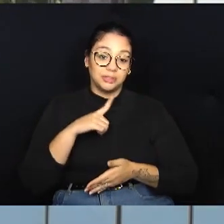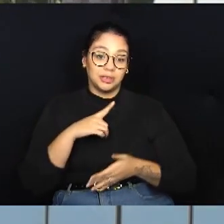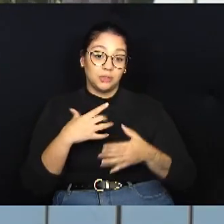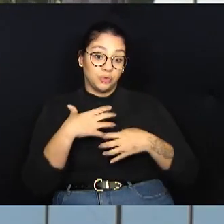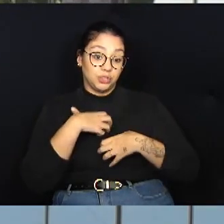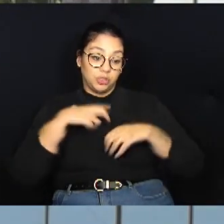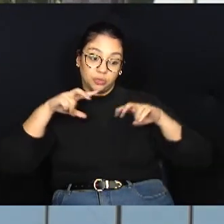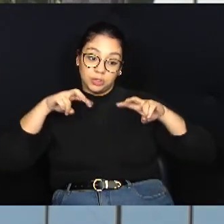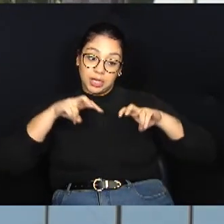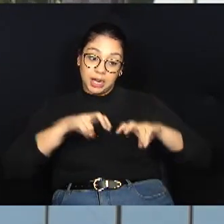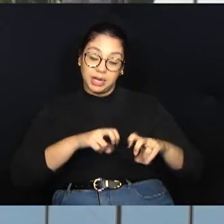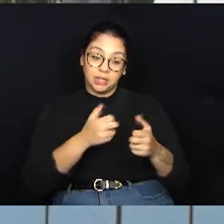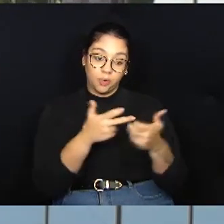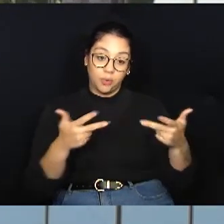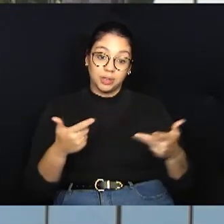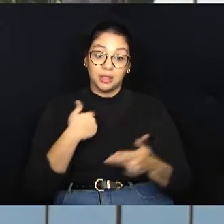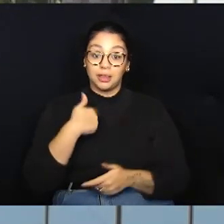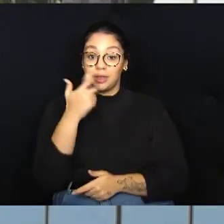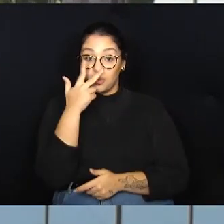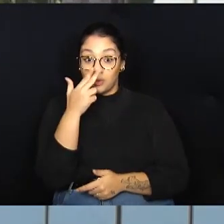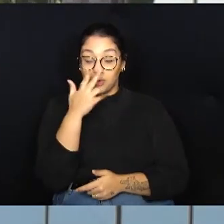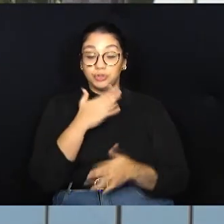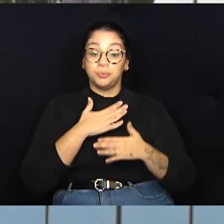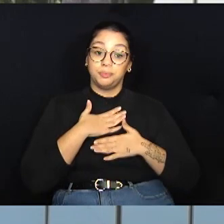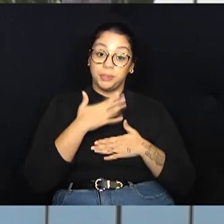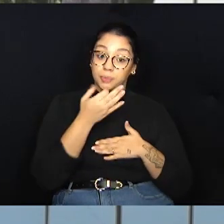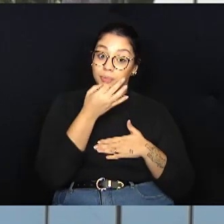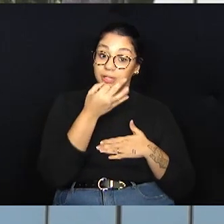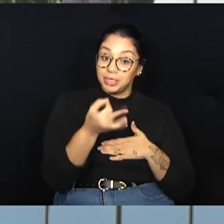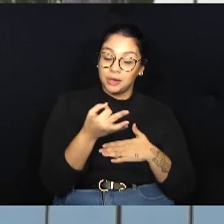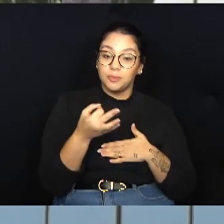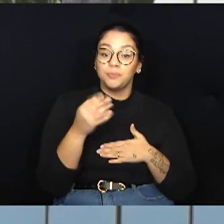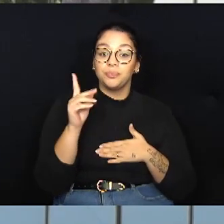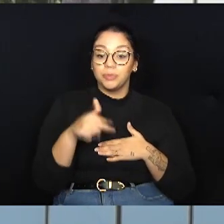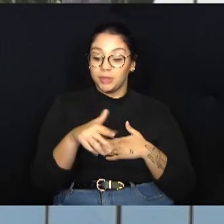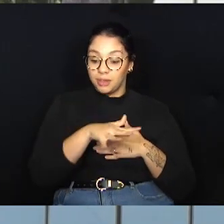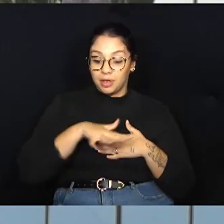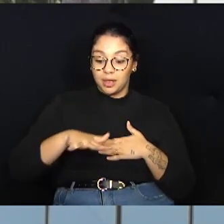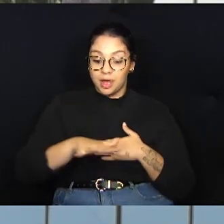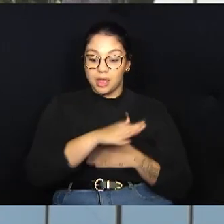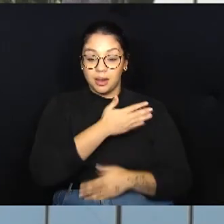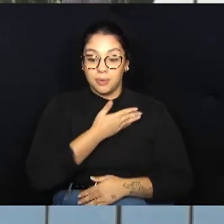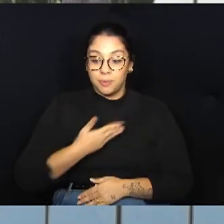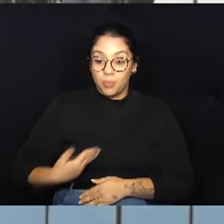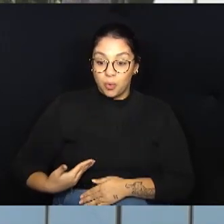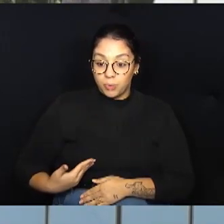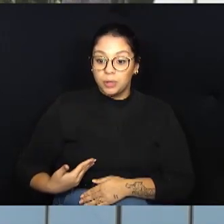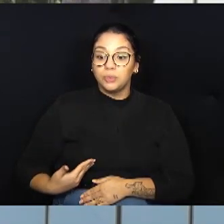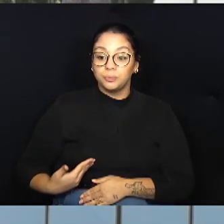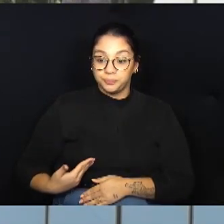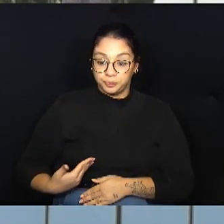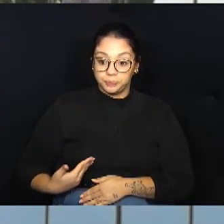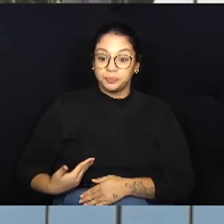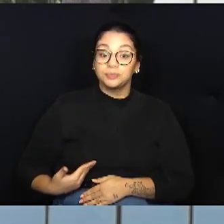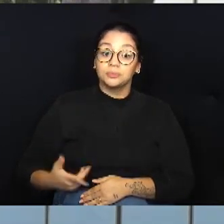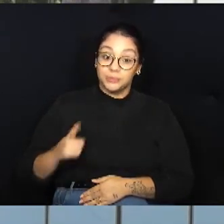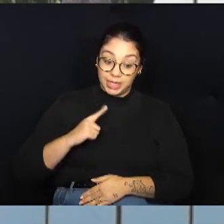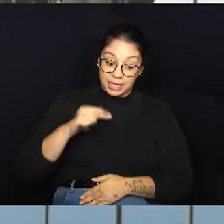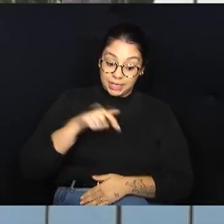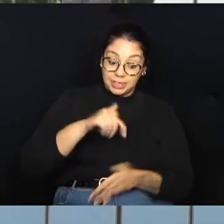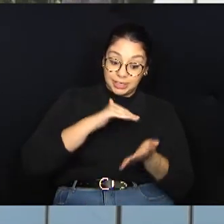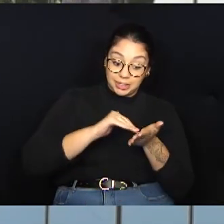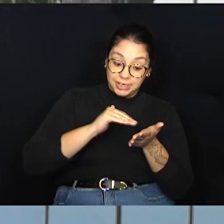as coisas. Eu acho, é minha opinião, que a máquina pública, de um modo geral, embora essa secretaria tenha uma visão